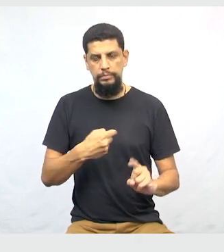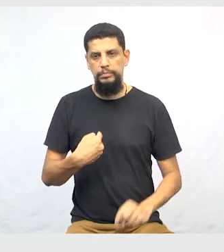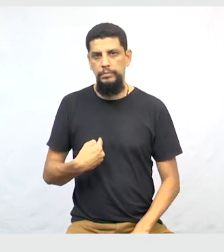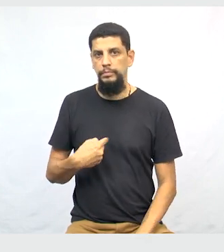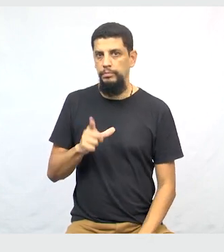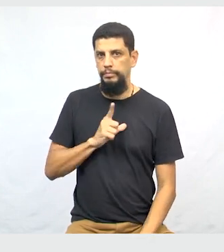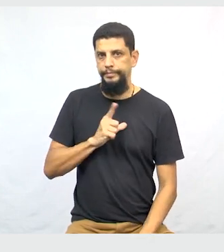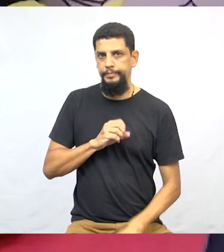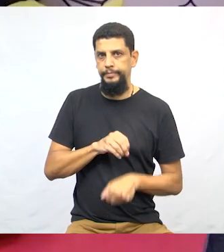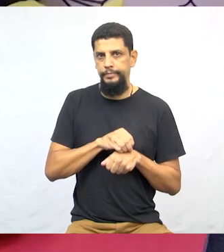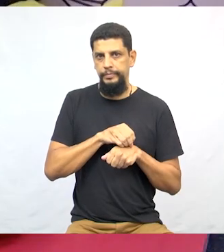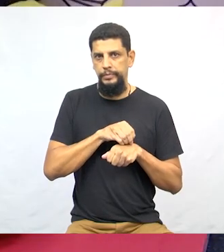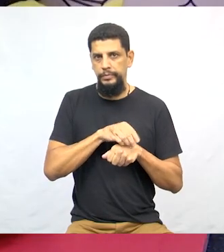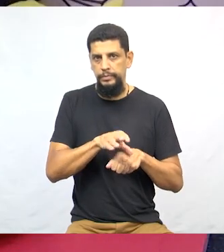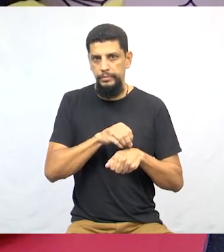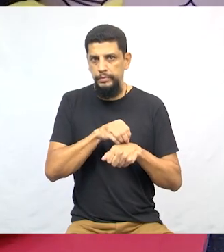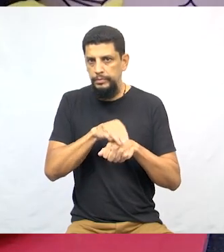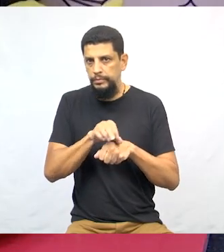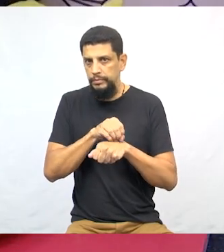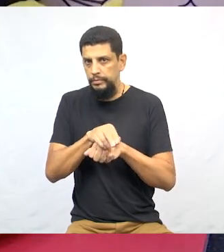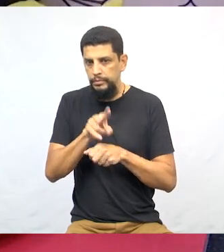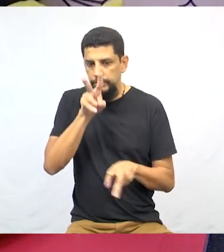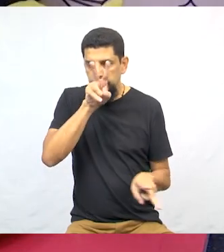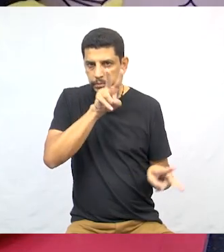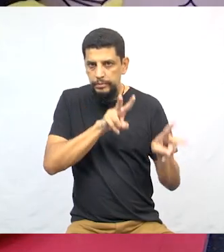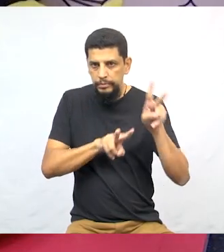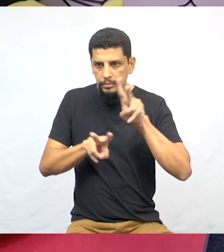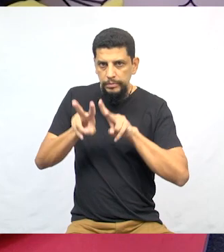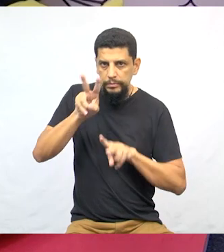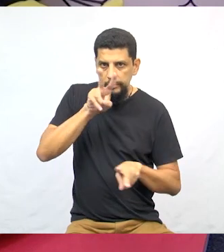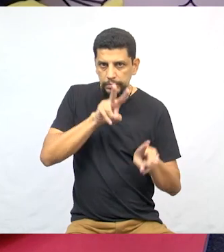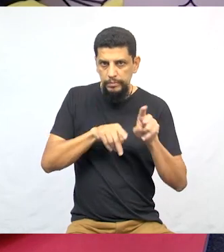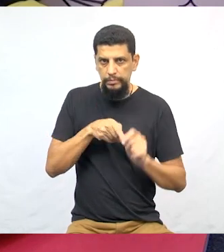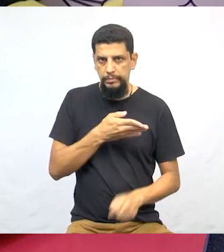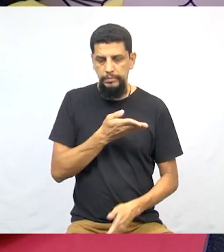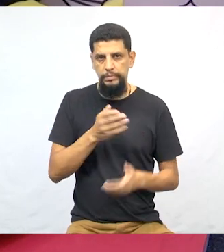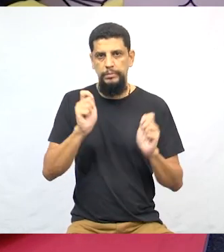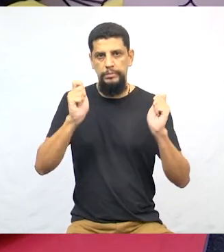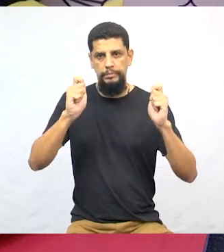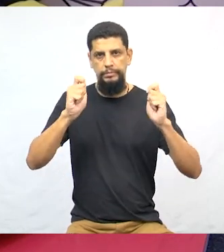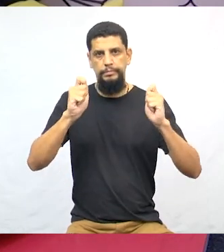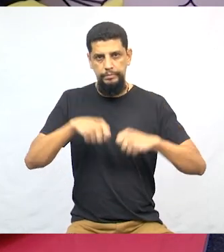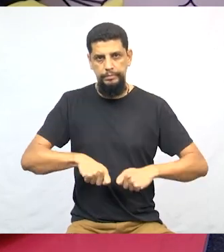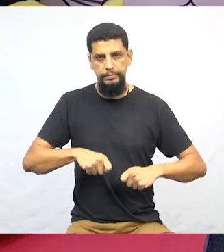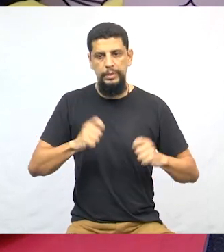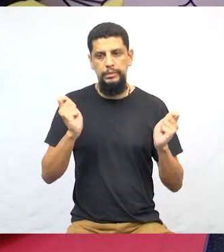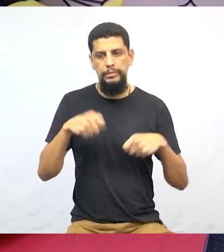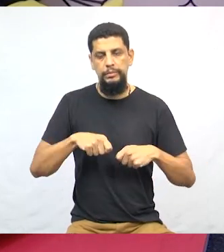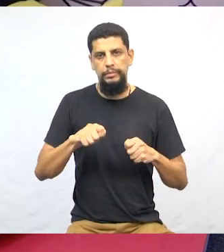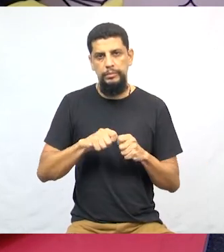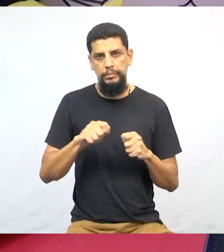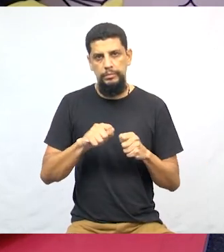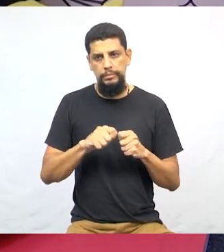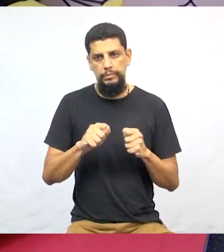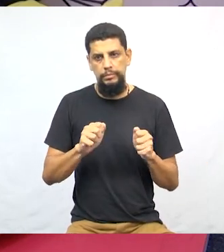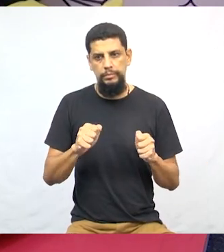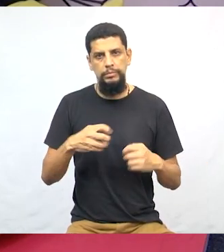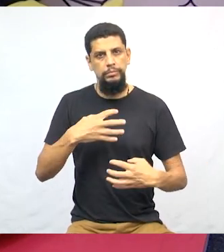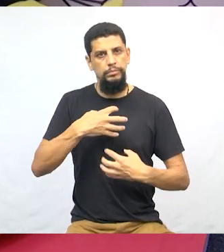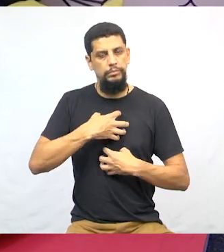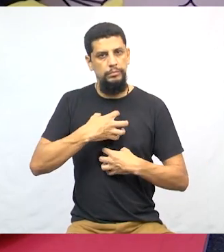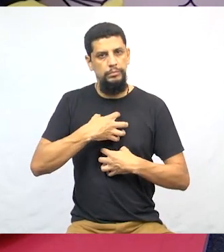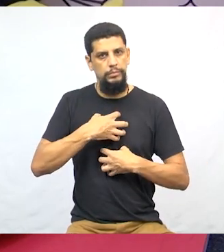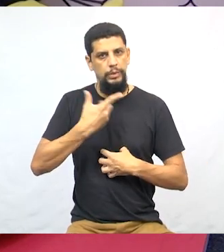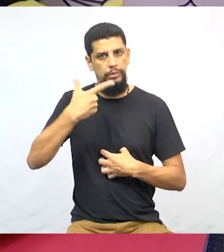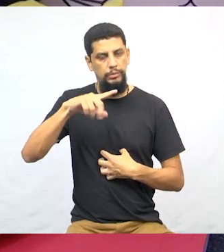aqui uma dica, uma pista visual, vamos dizer, para que a gente possa fazer de uma